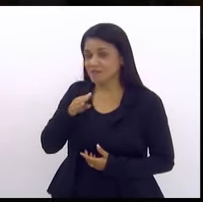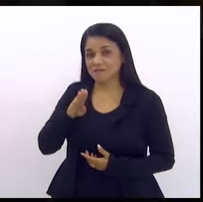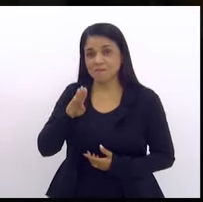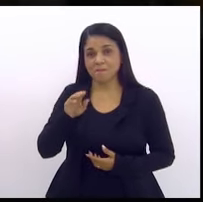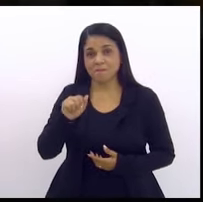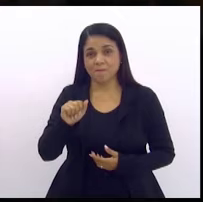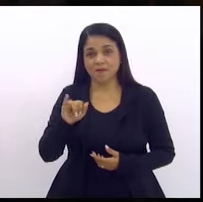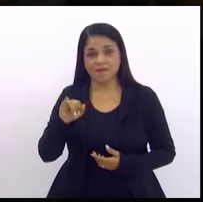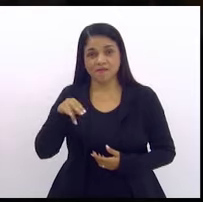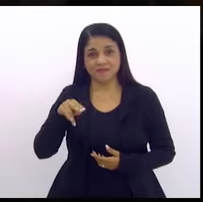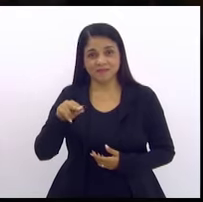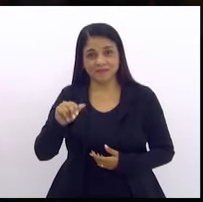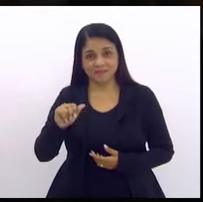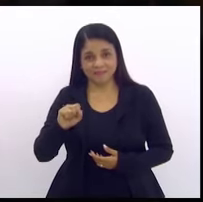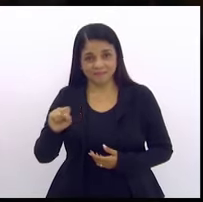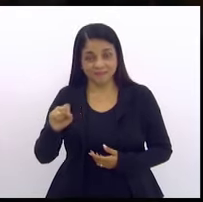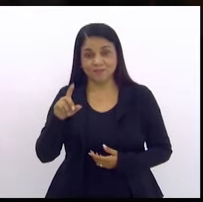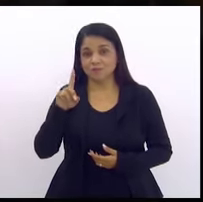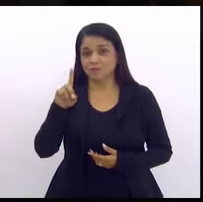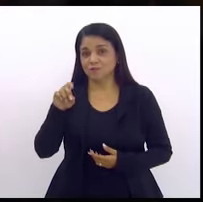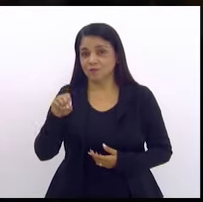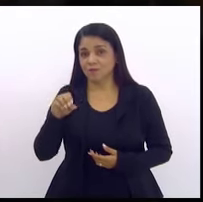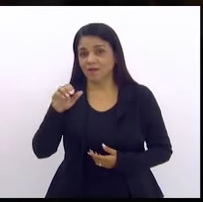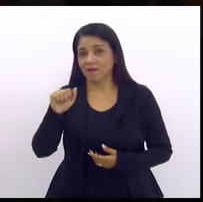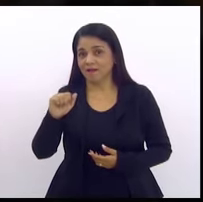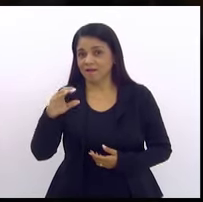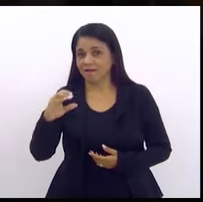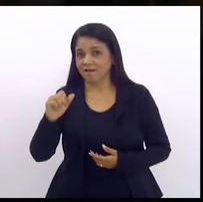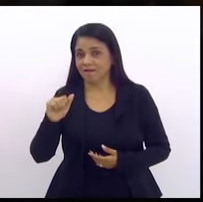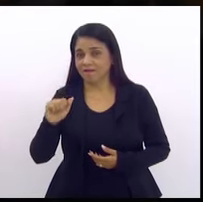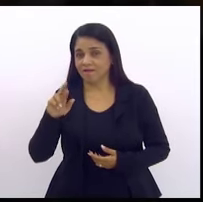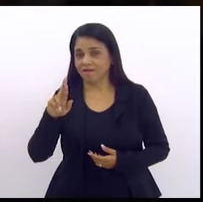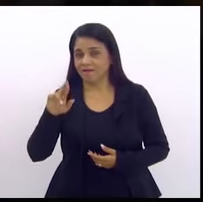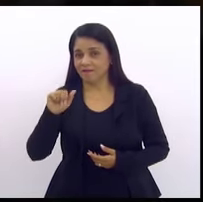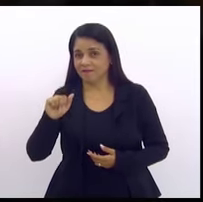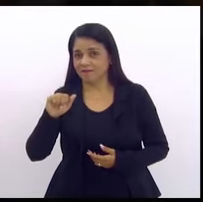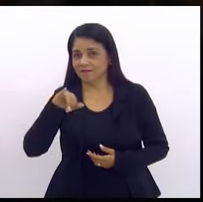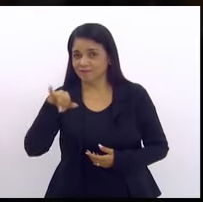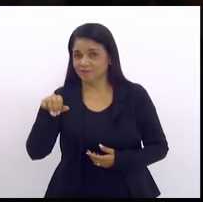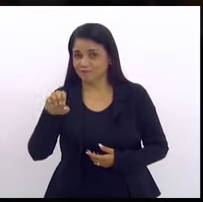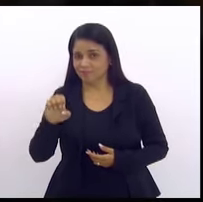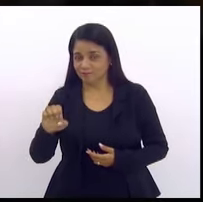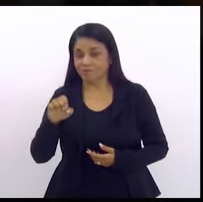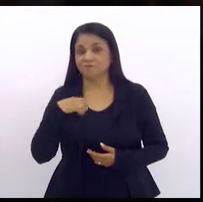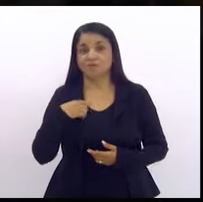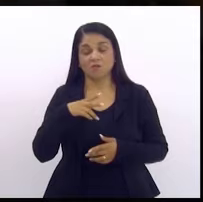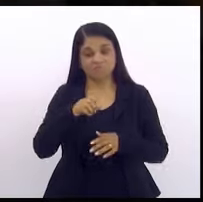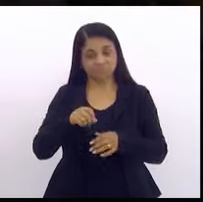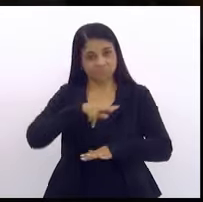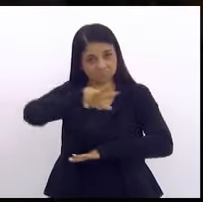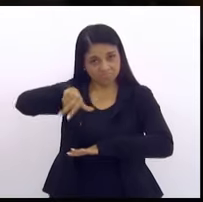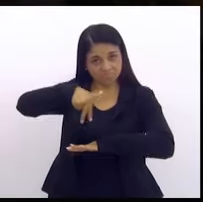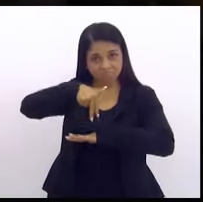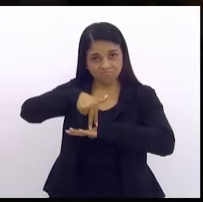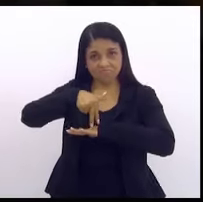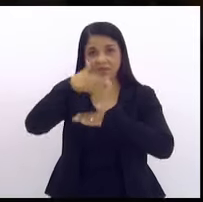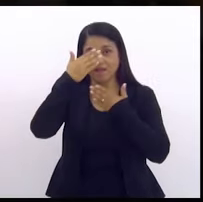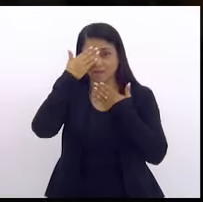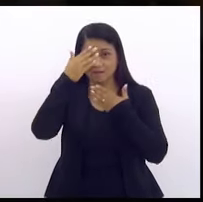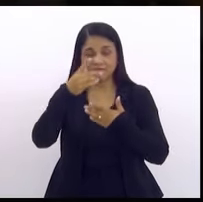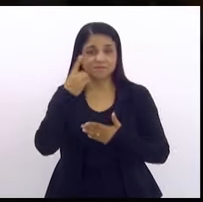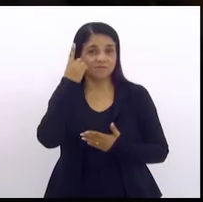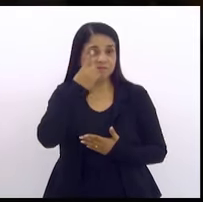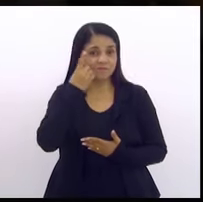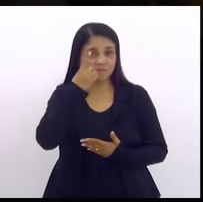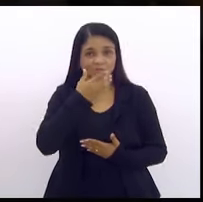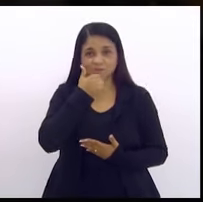do Acarajé, a gente vem a essa tribuna hoje agradecer aos deputados e às